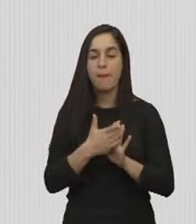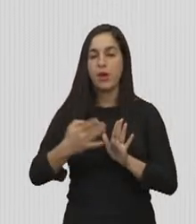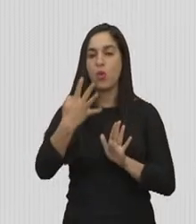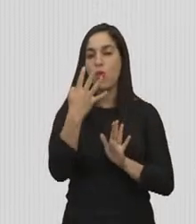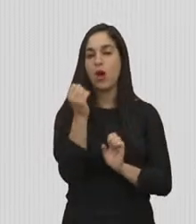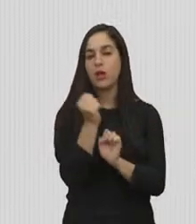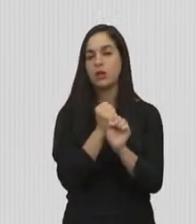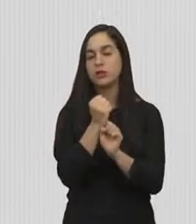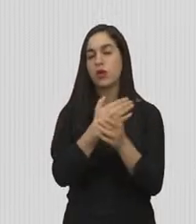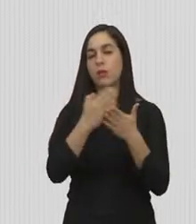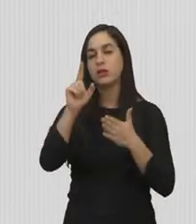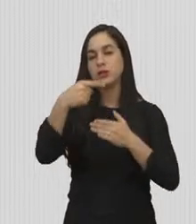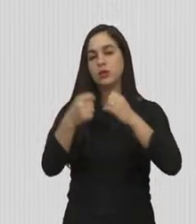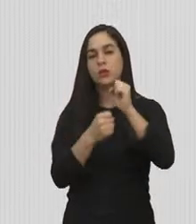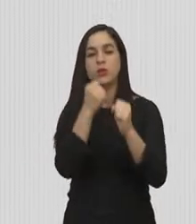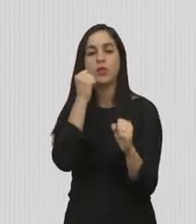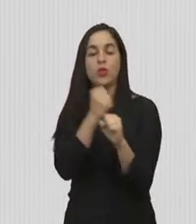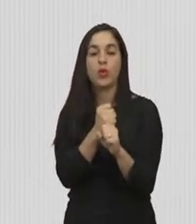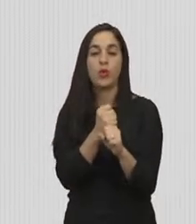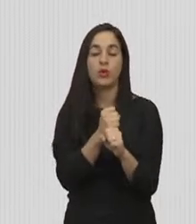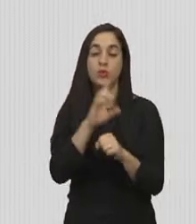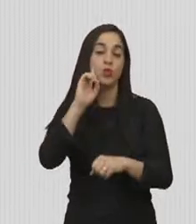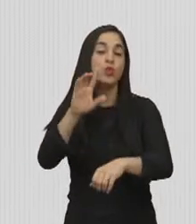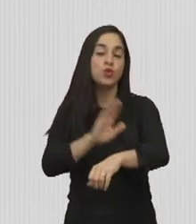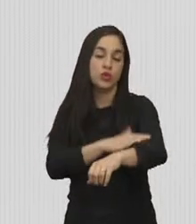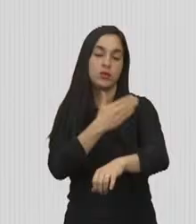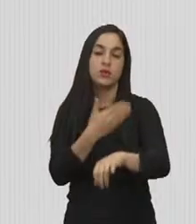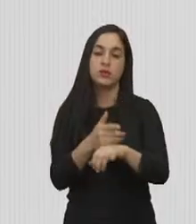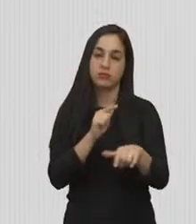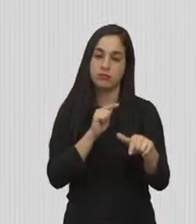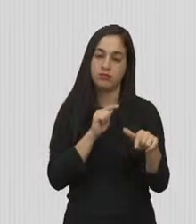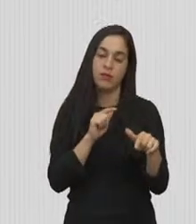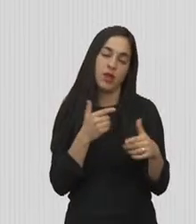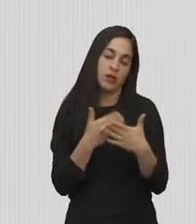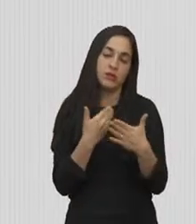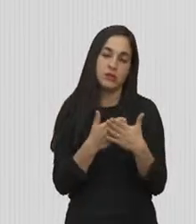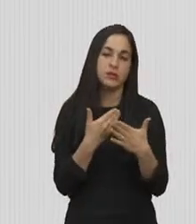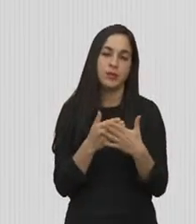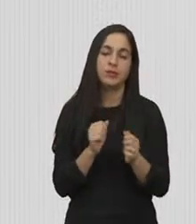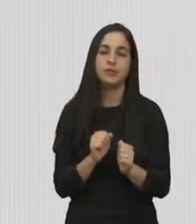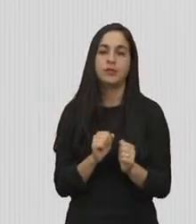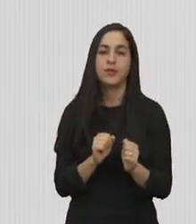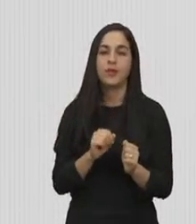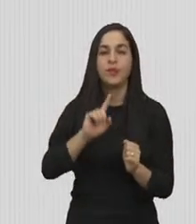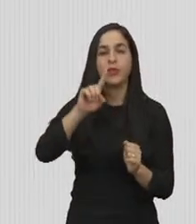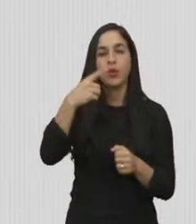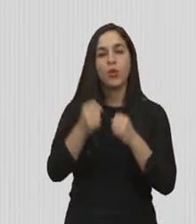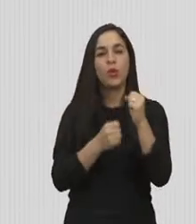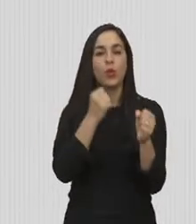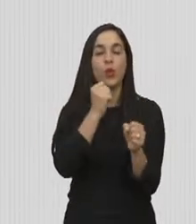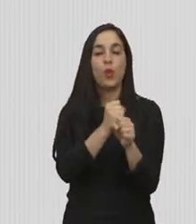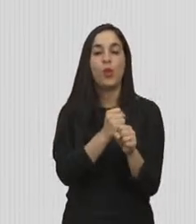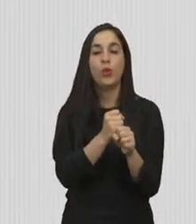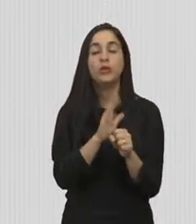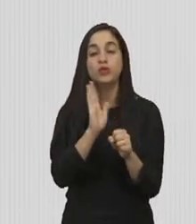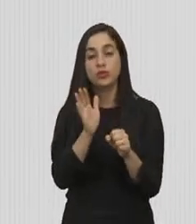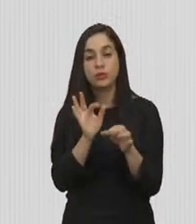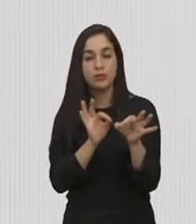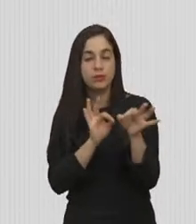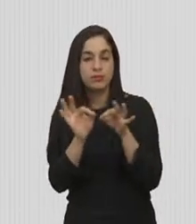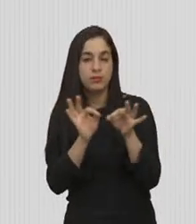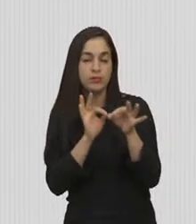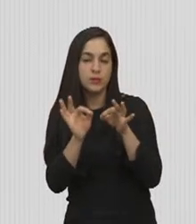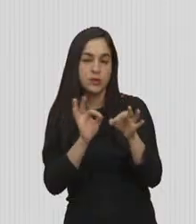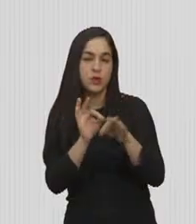vem, no período integral. Ok? Então, a partir do ano que vem, o plano de curso já está sendo